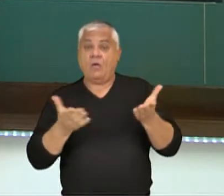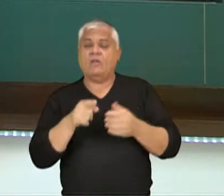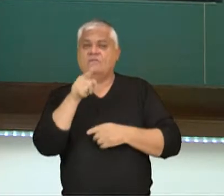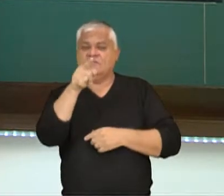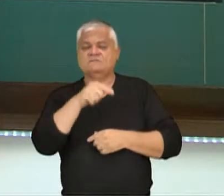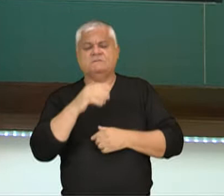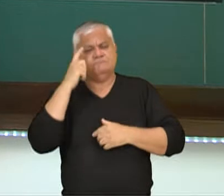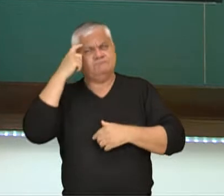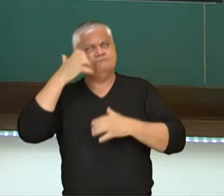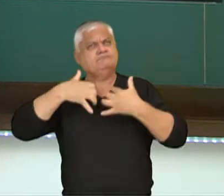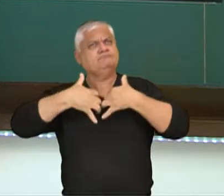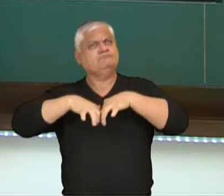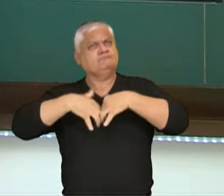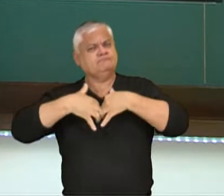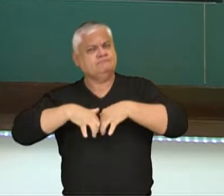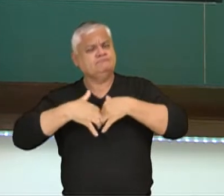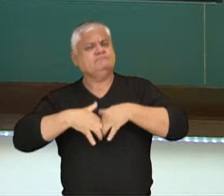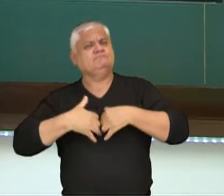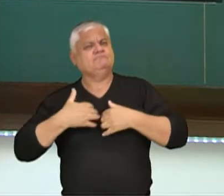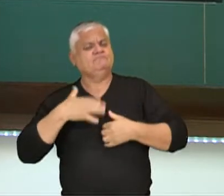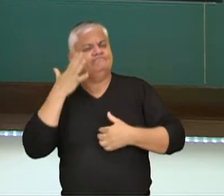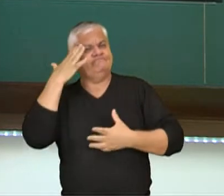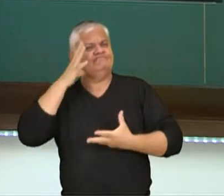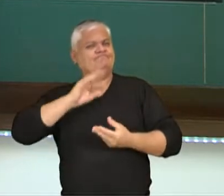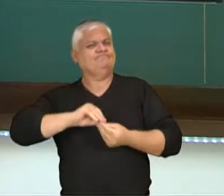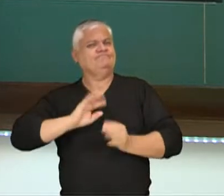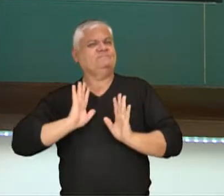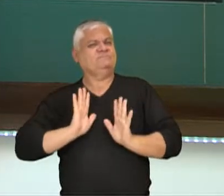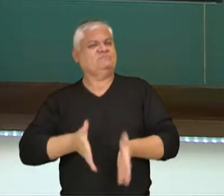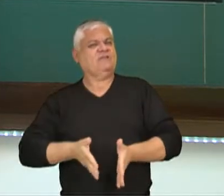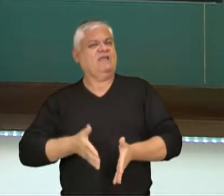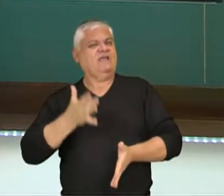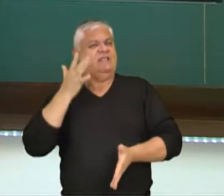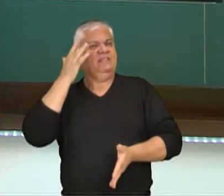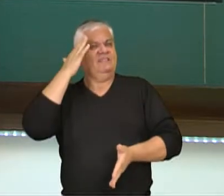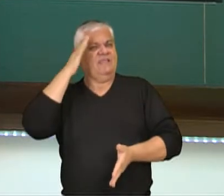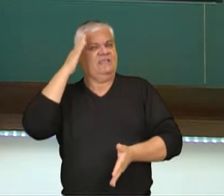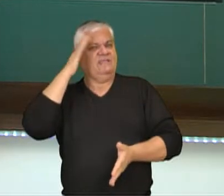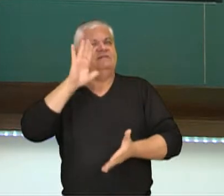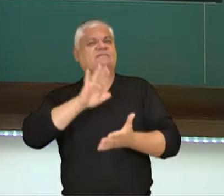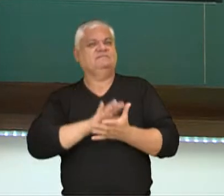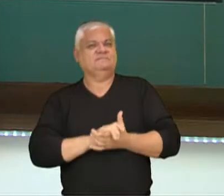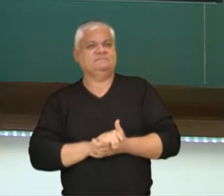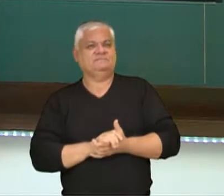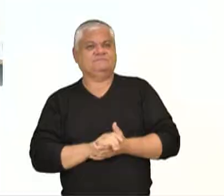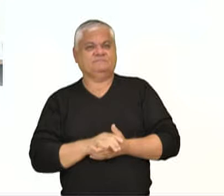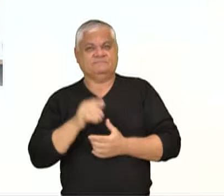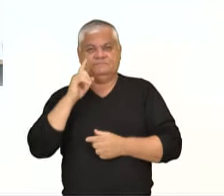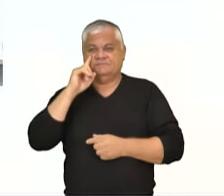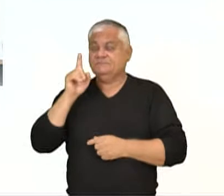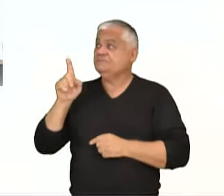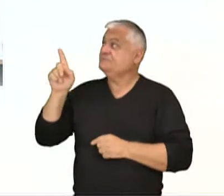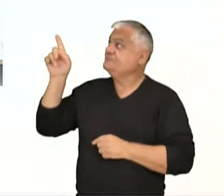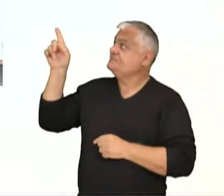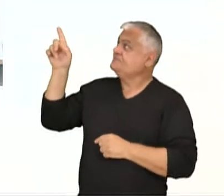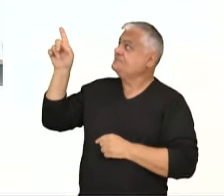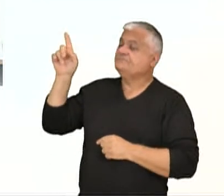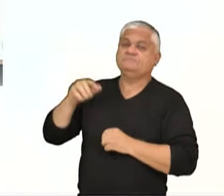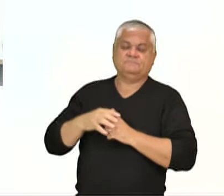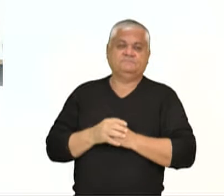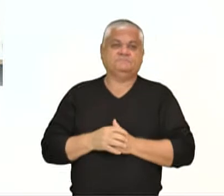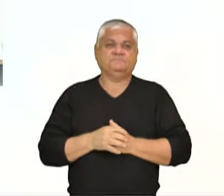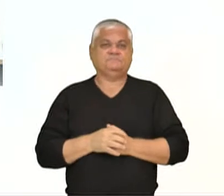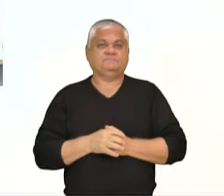apto a pegar a ideia, o conceito da segunda lei de Newton. Repare bem aqui, pessoal, imagine você o